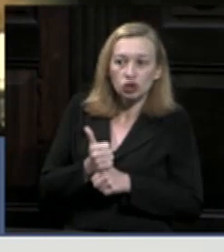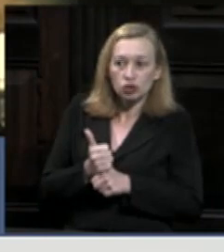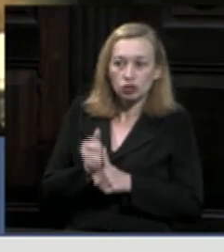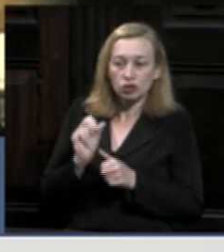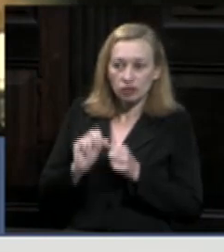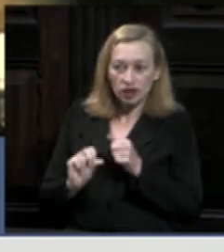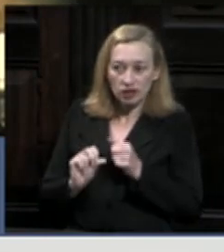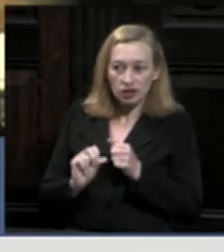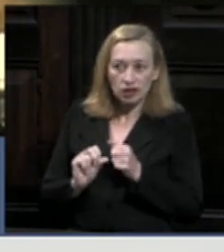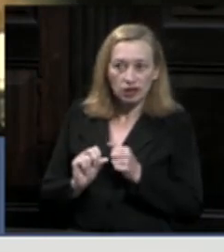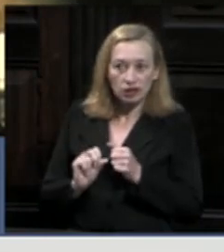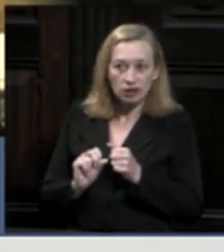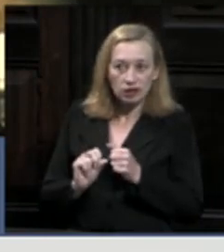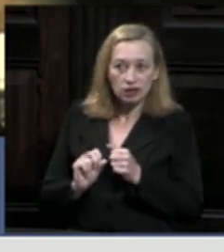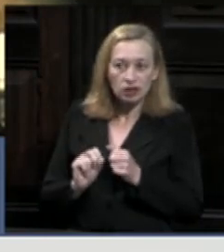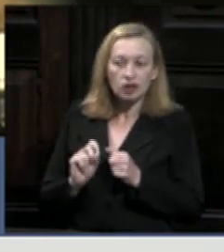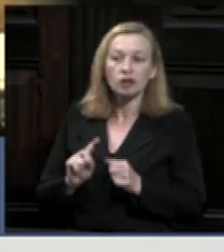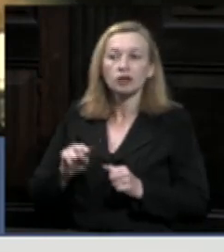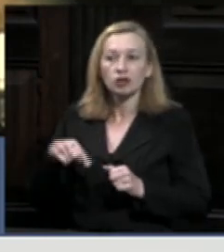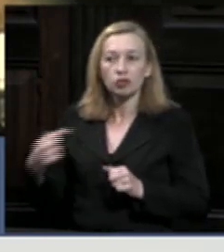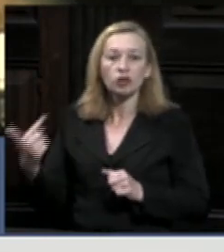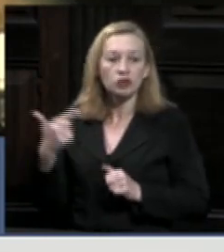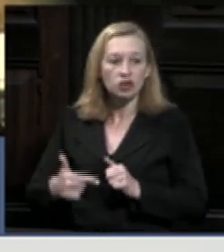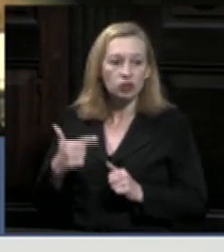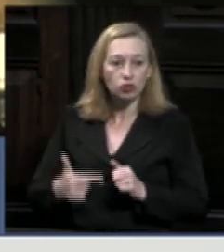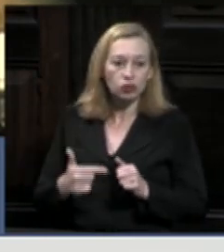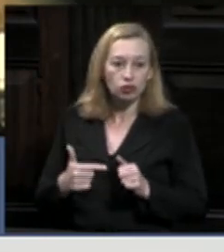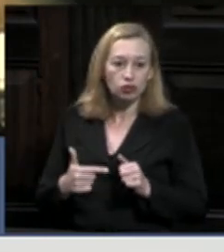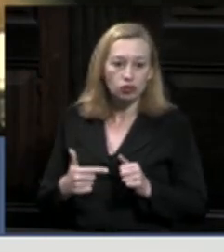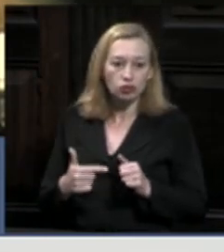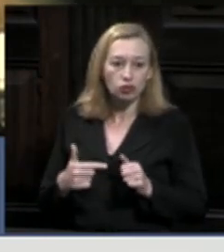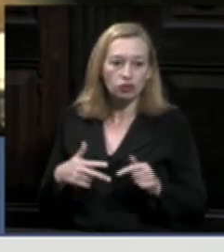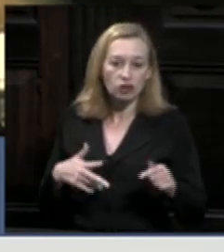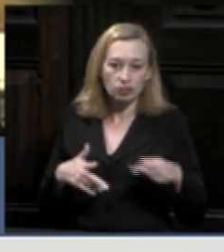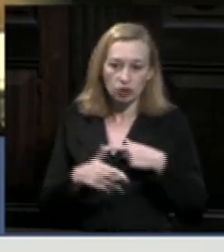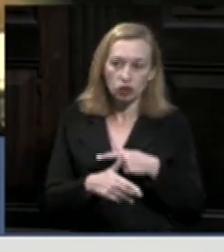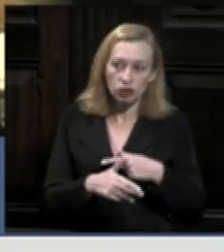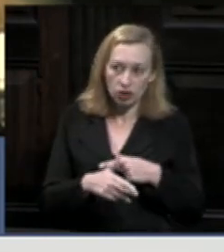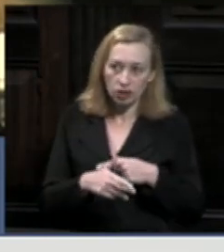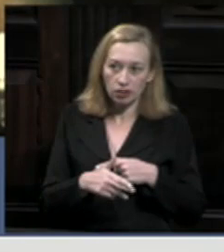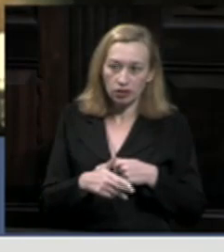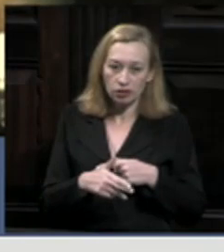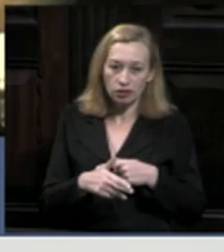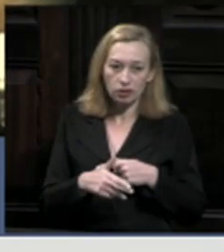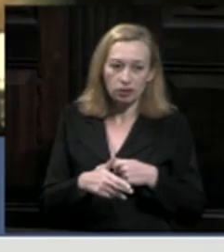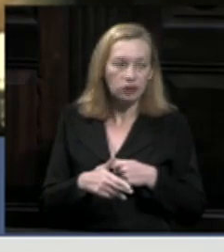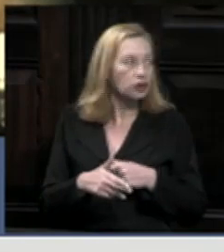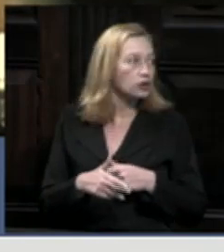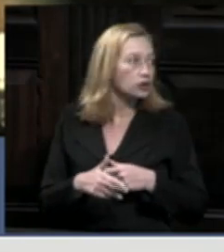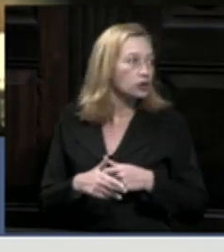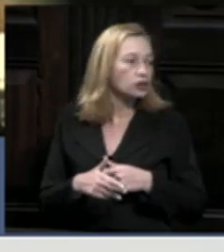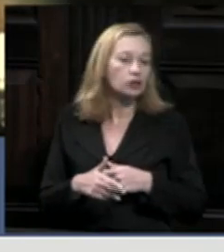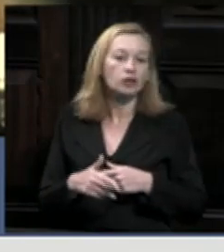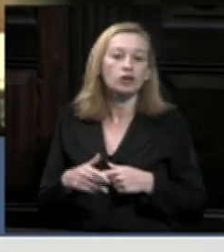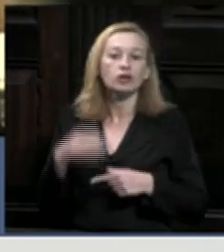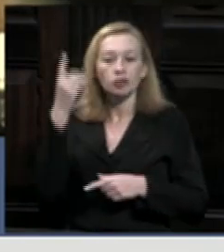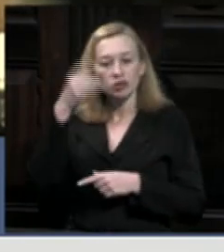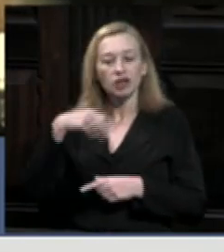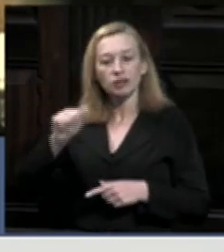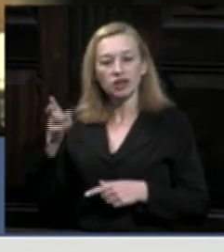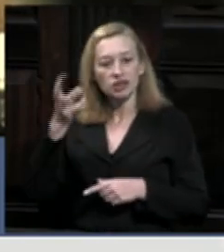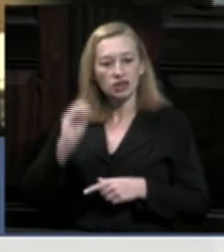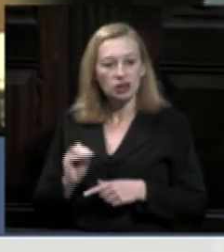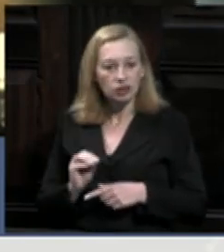e aí fica um segundo destaque prejudicado porque um dos desses destaques eu entendi deputado marcelo salvo melhor juízo